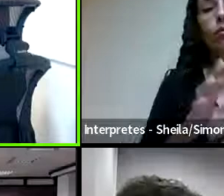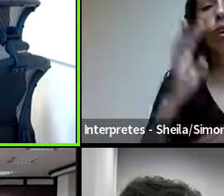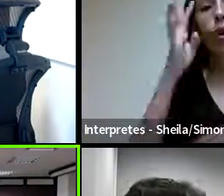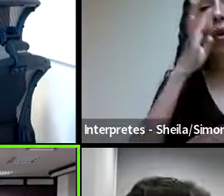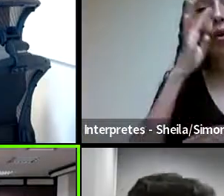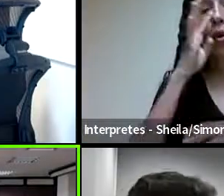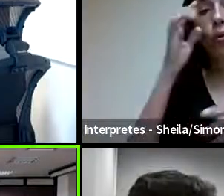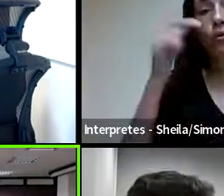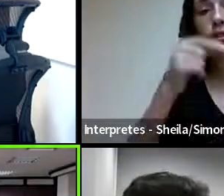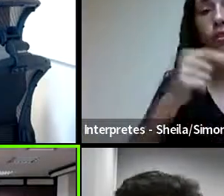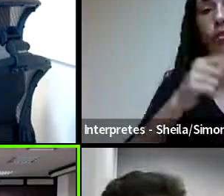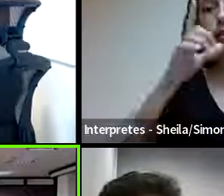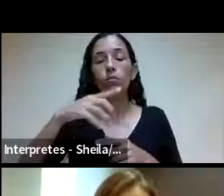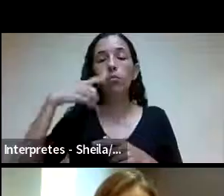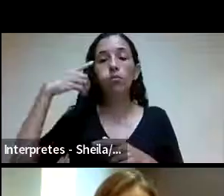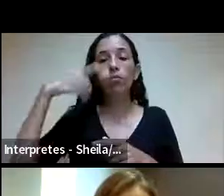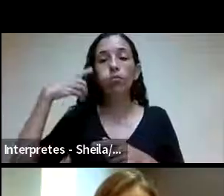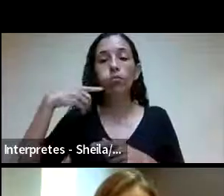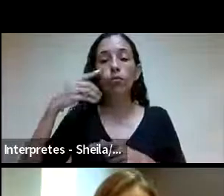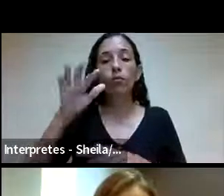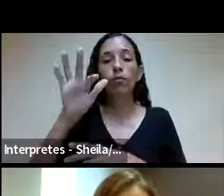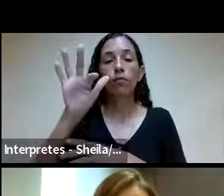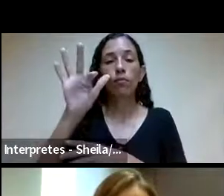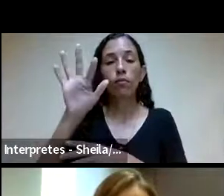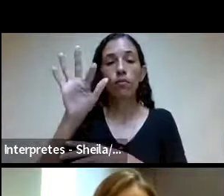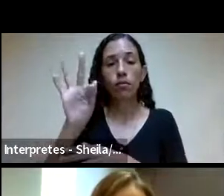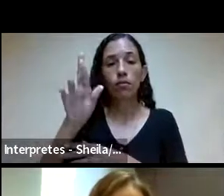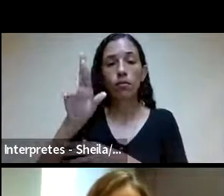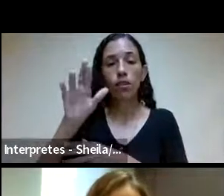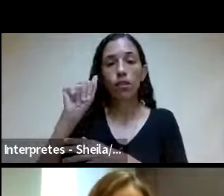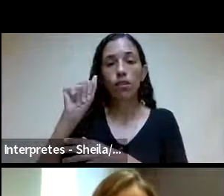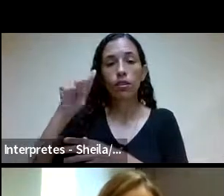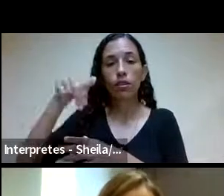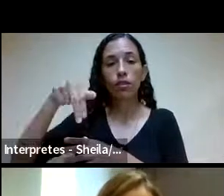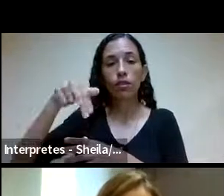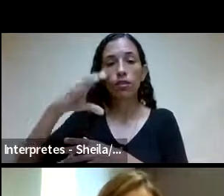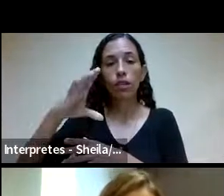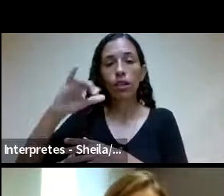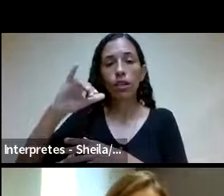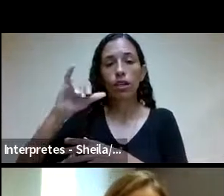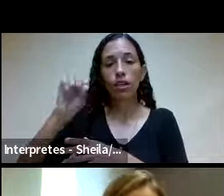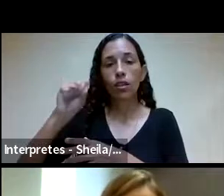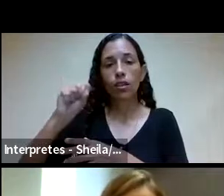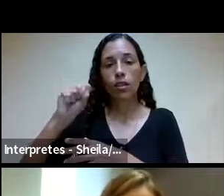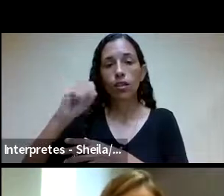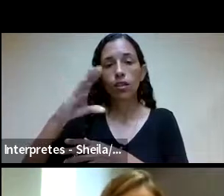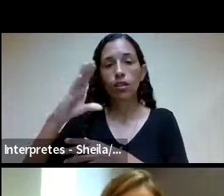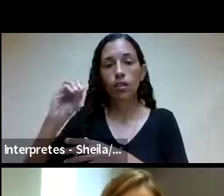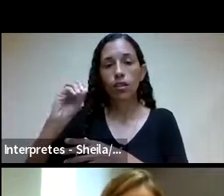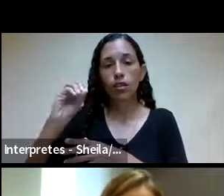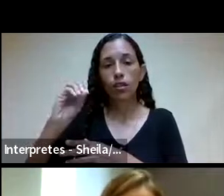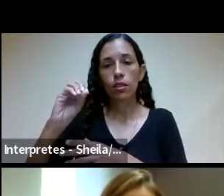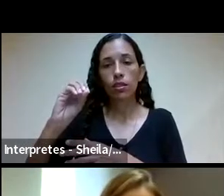O advogado Francisco Bartolomeu Tomás requeriu sustentação oral. Doutor